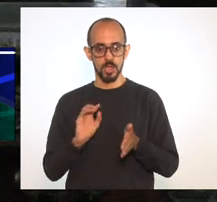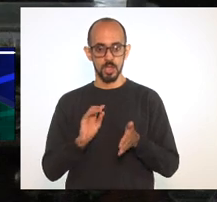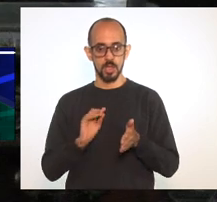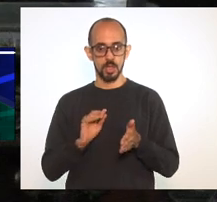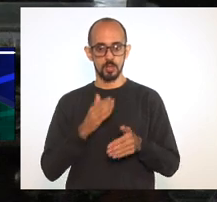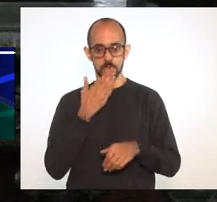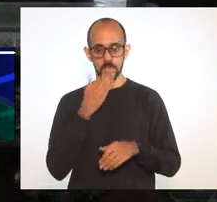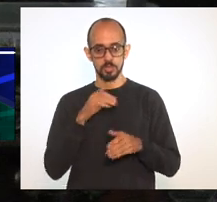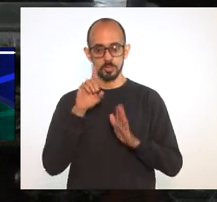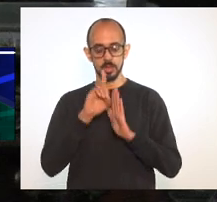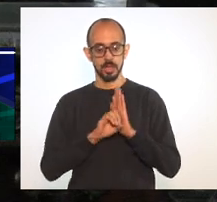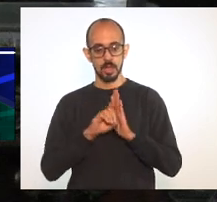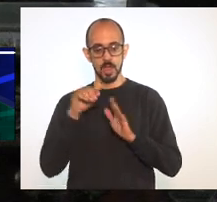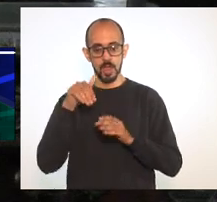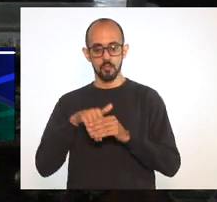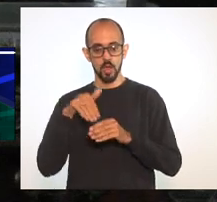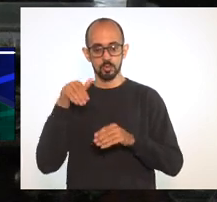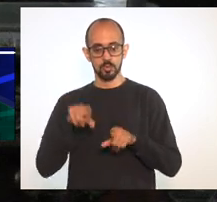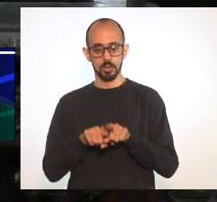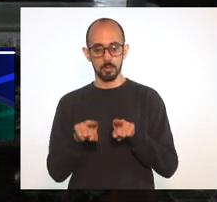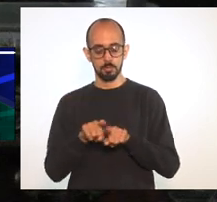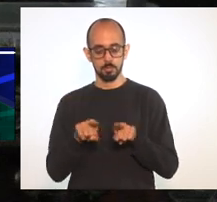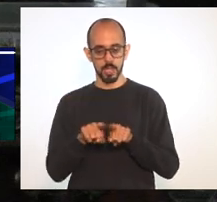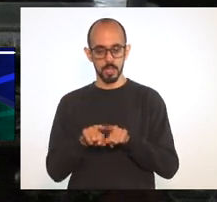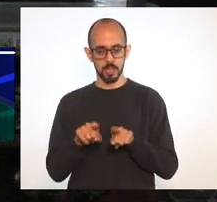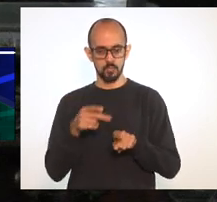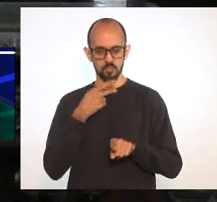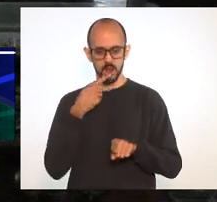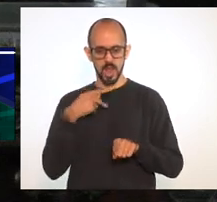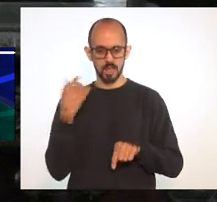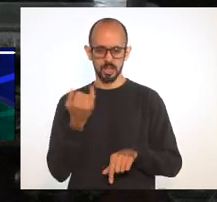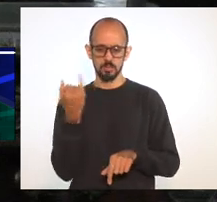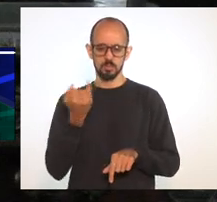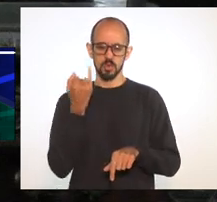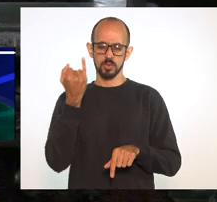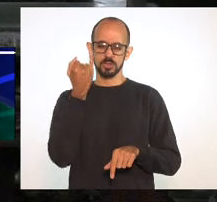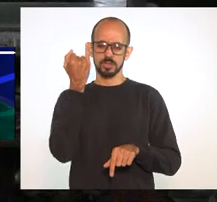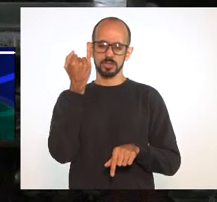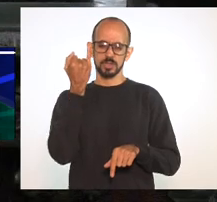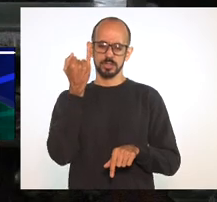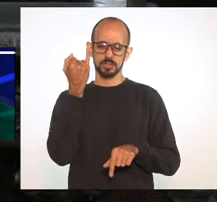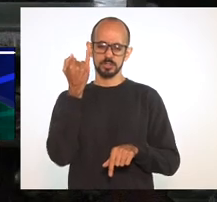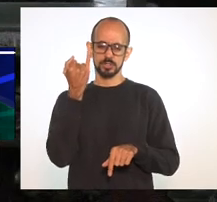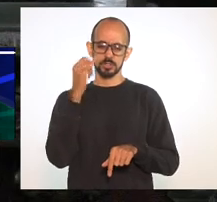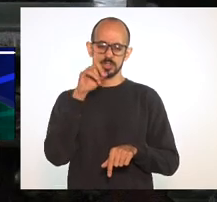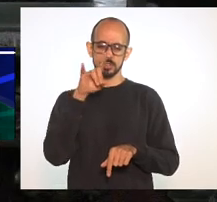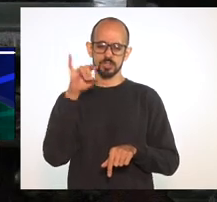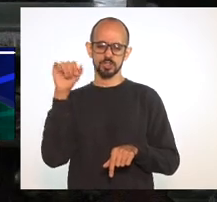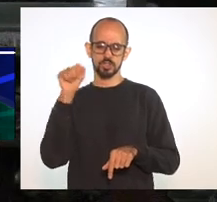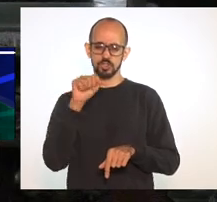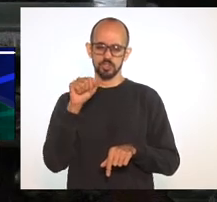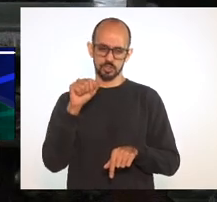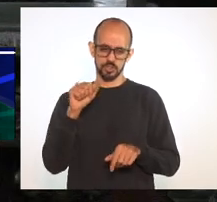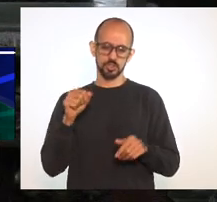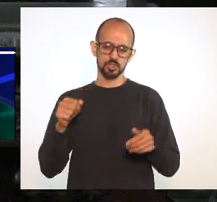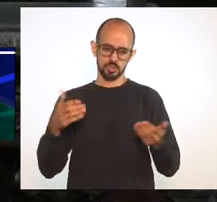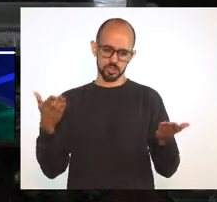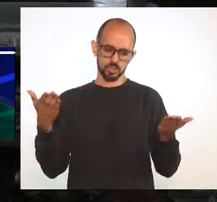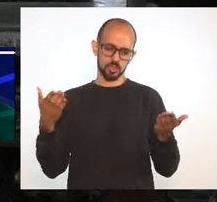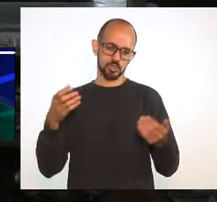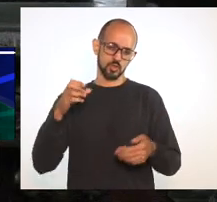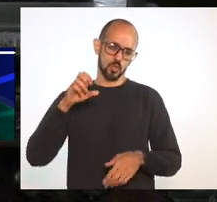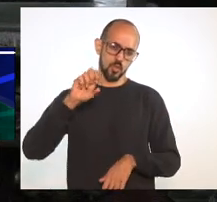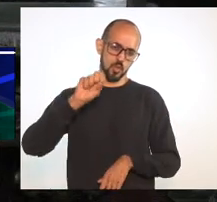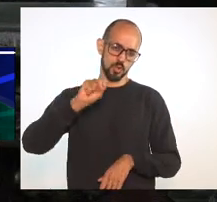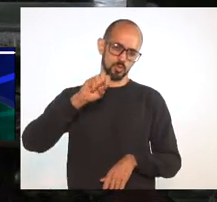declarar voto. E dizer da importância dessa data, né, do dia 8